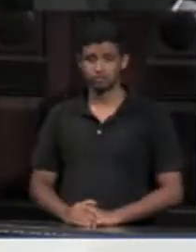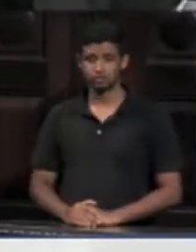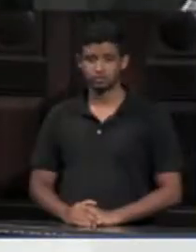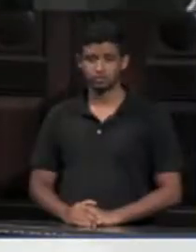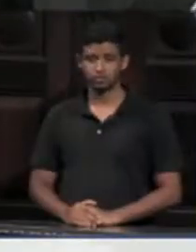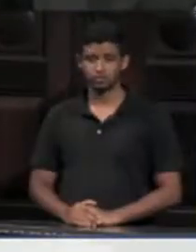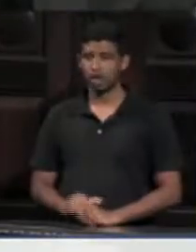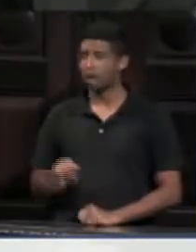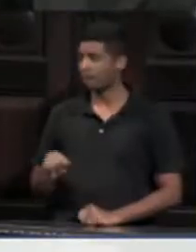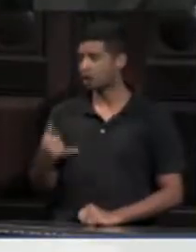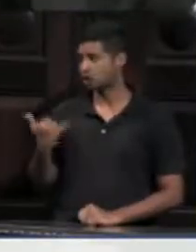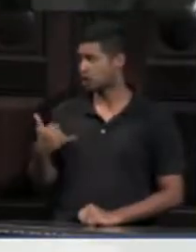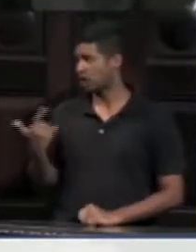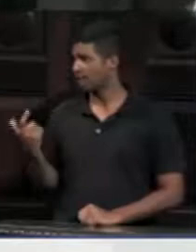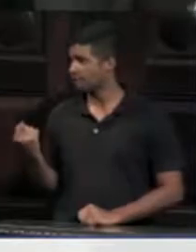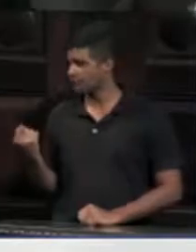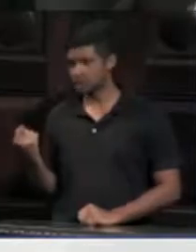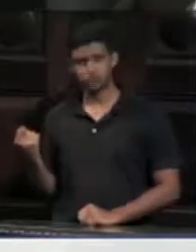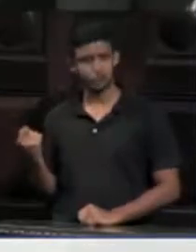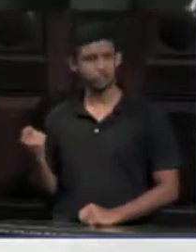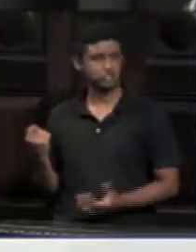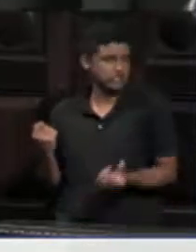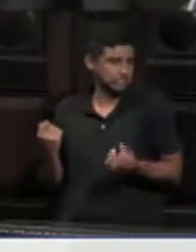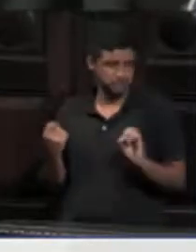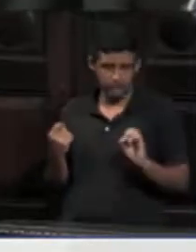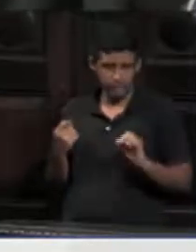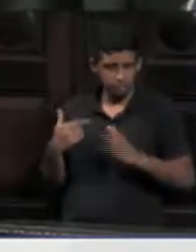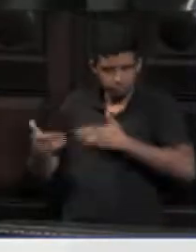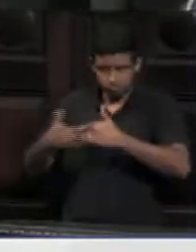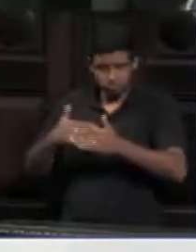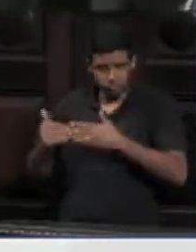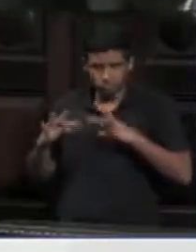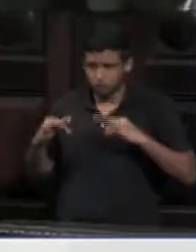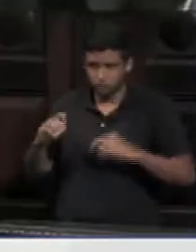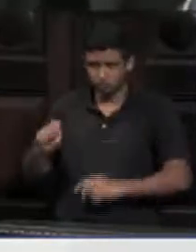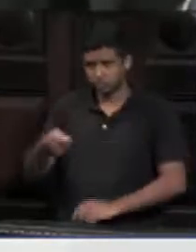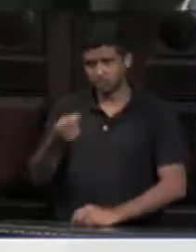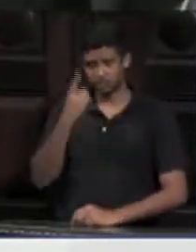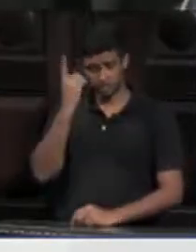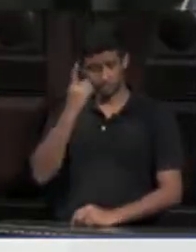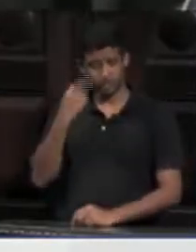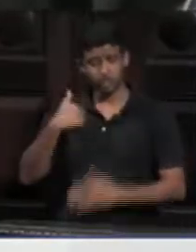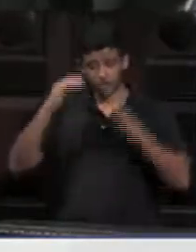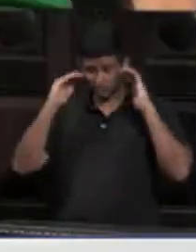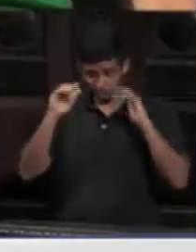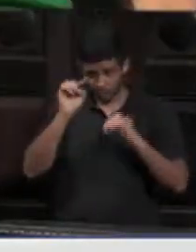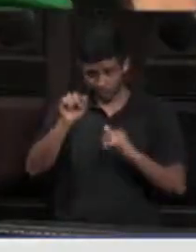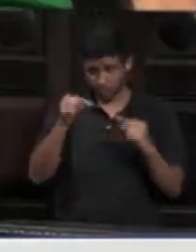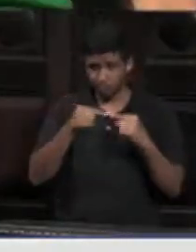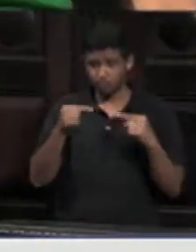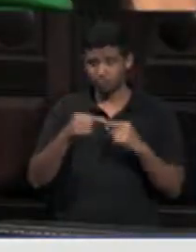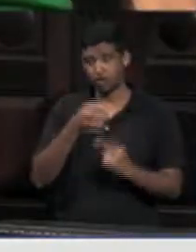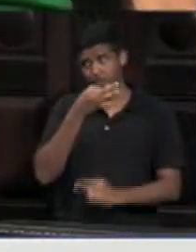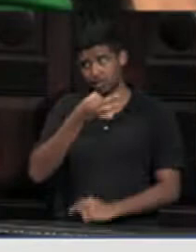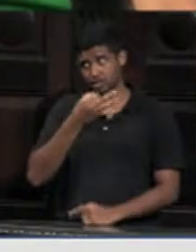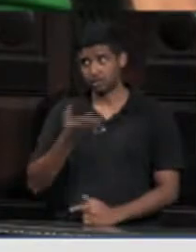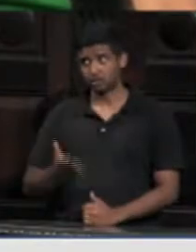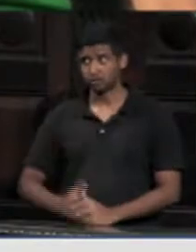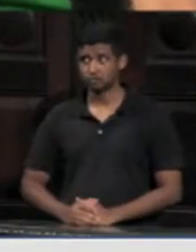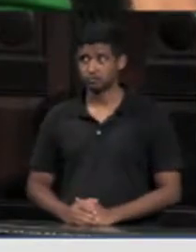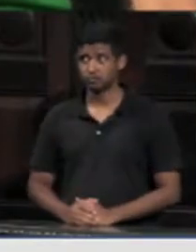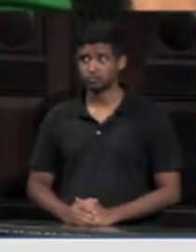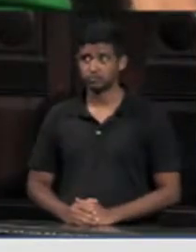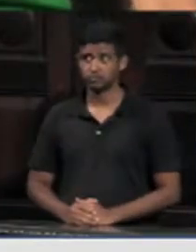tem 25 Para concluir, anos, ou por gentileza, velho, eu não sei quem é, se é o por gentileza, deputado. quero ouvir o relator da ponderação, deputado Luiz Paulo. Eu quero dizer o